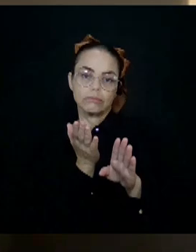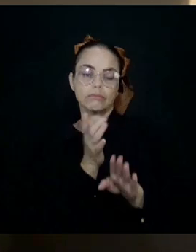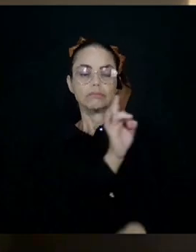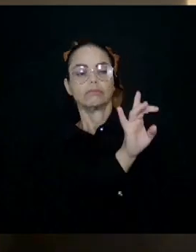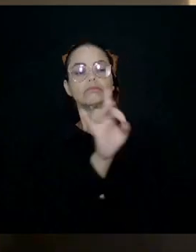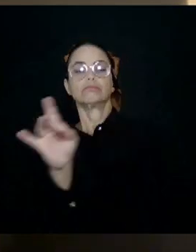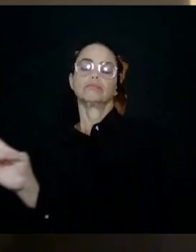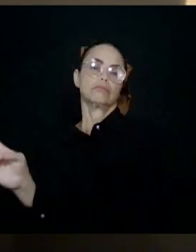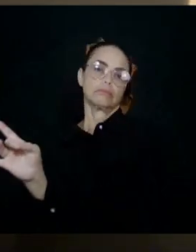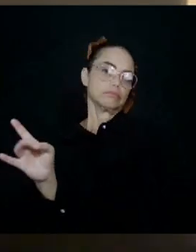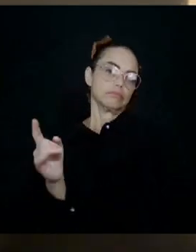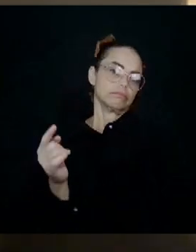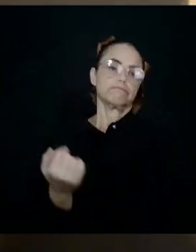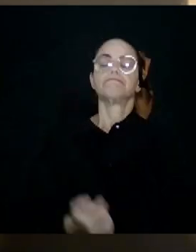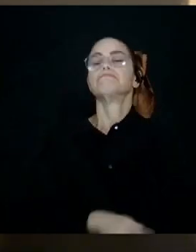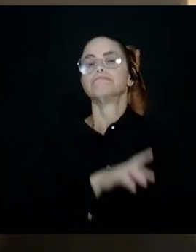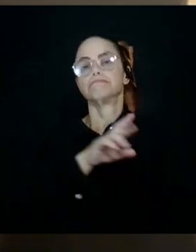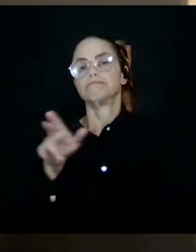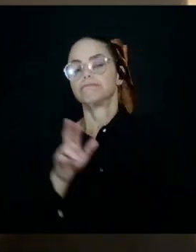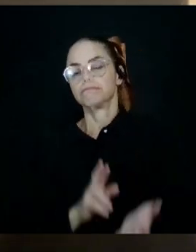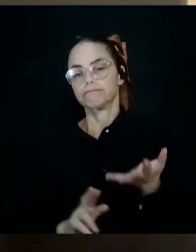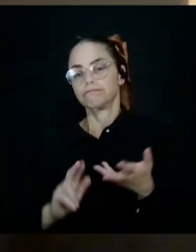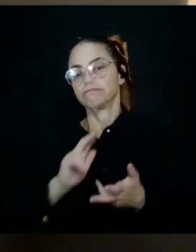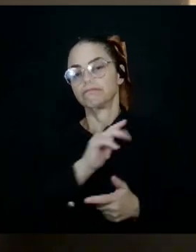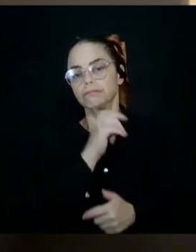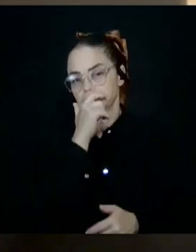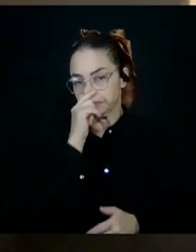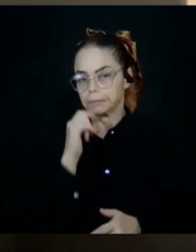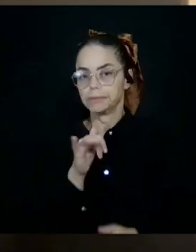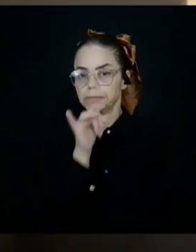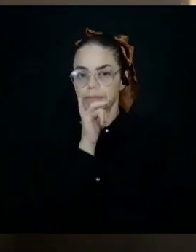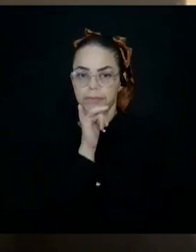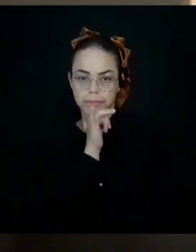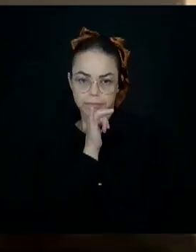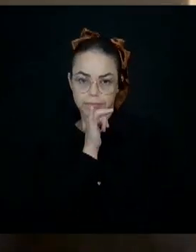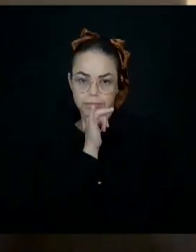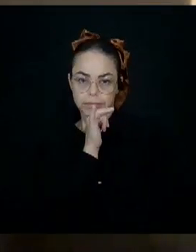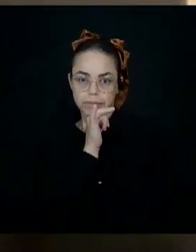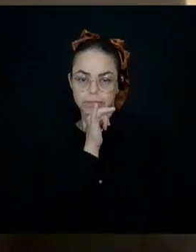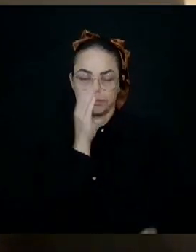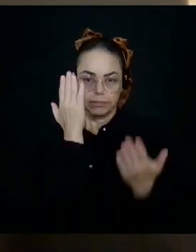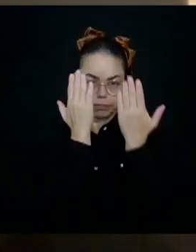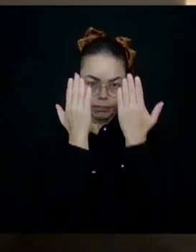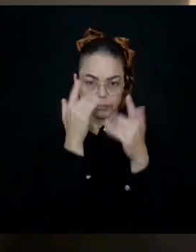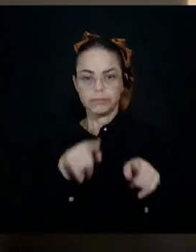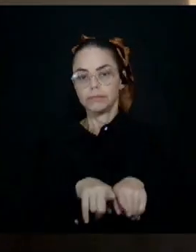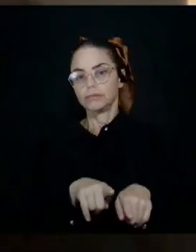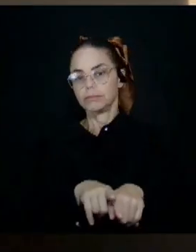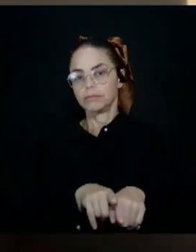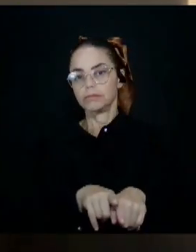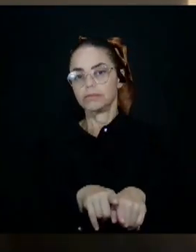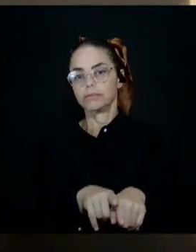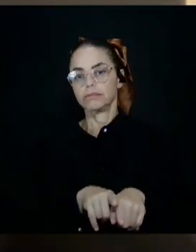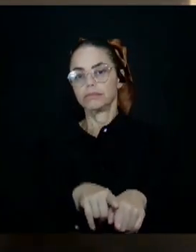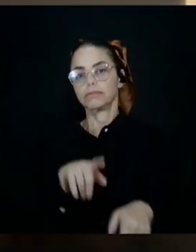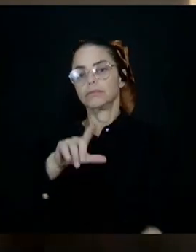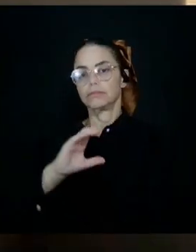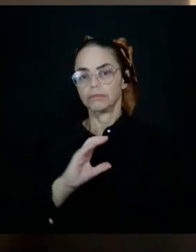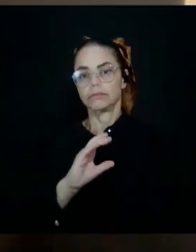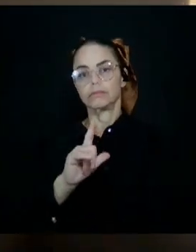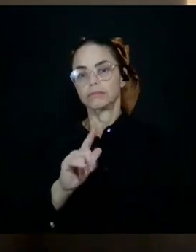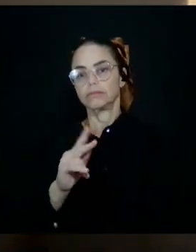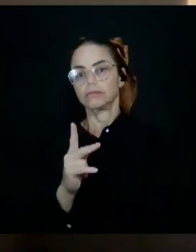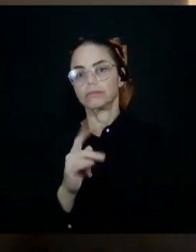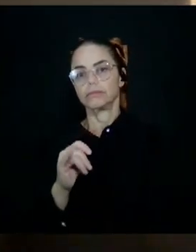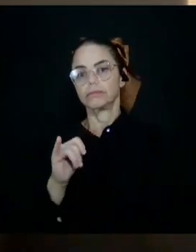somos várias pessoas. Então, por exemplo, eu sou um lute psicólogo, mas eu sou outro lute cantor, eu sou outro